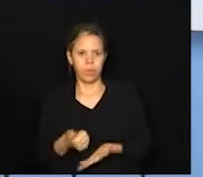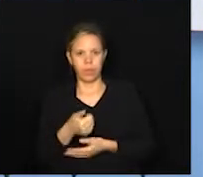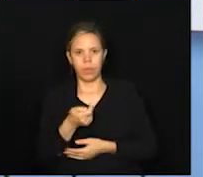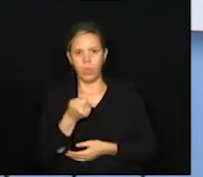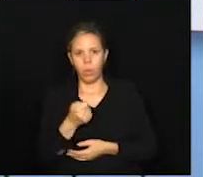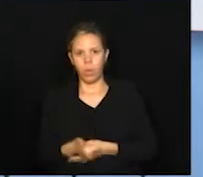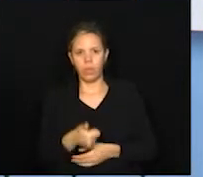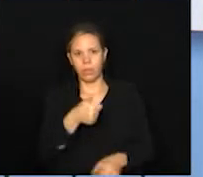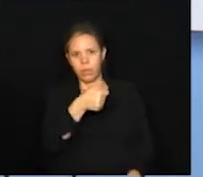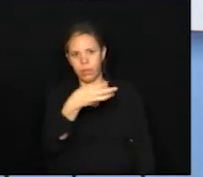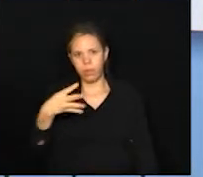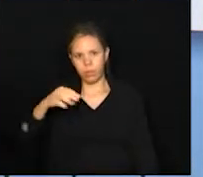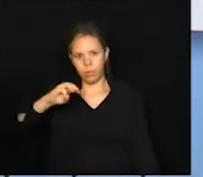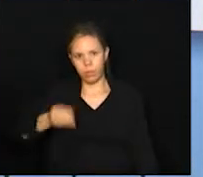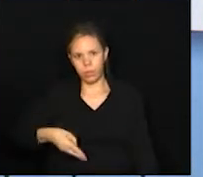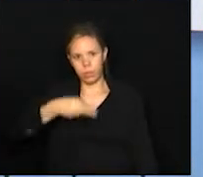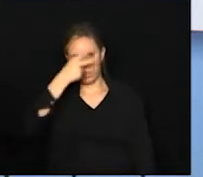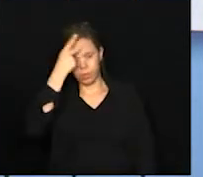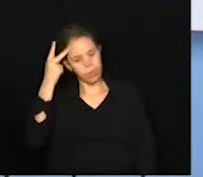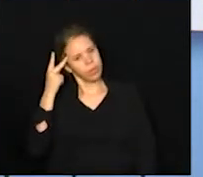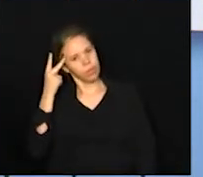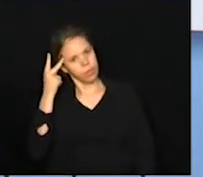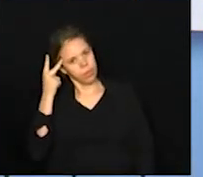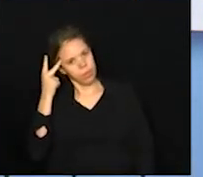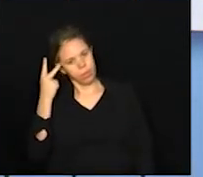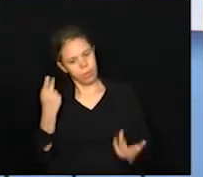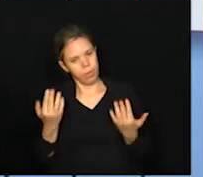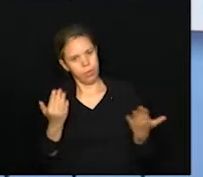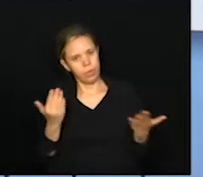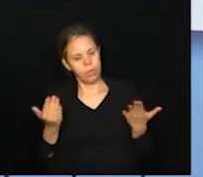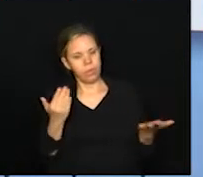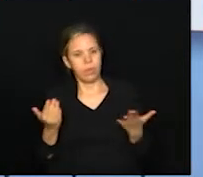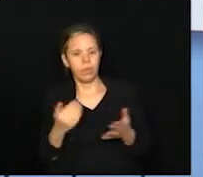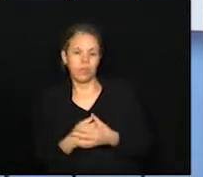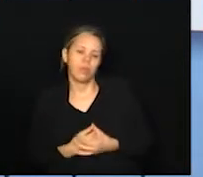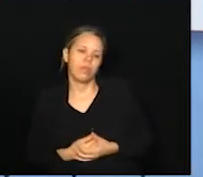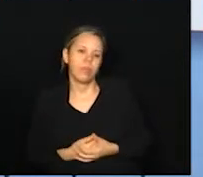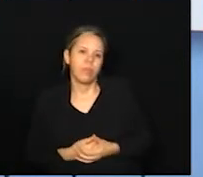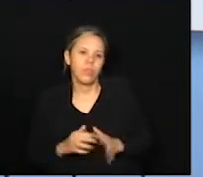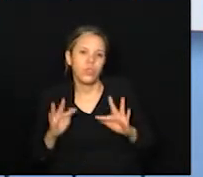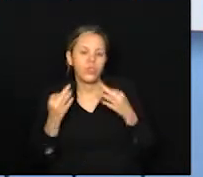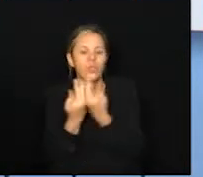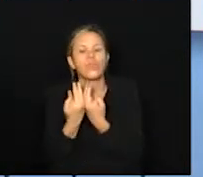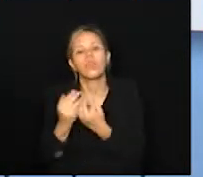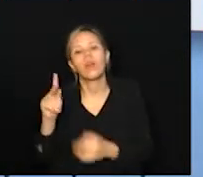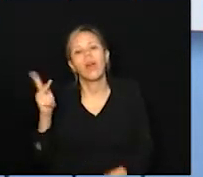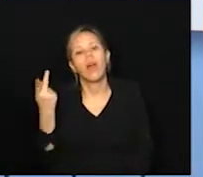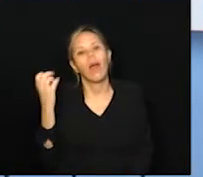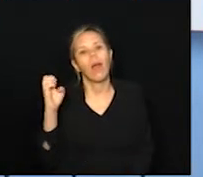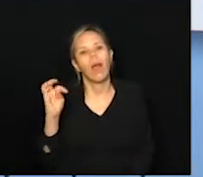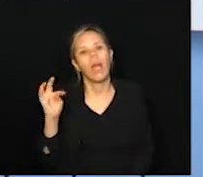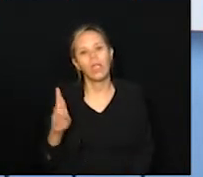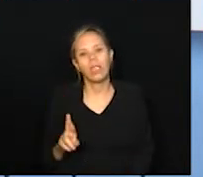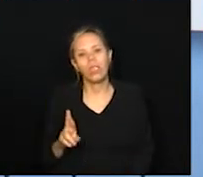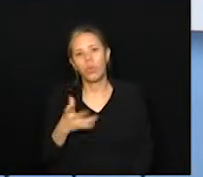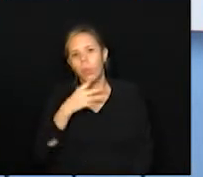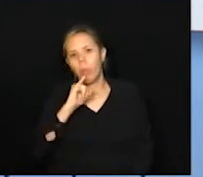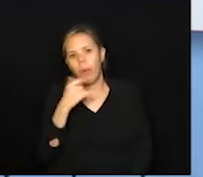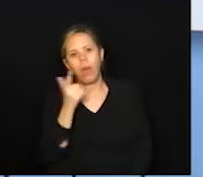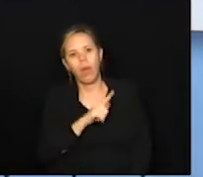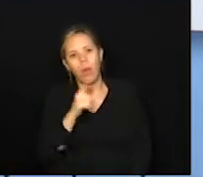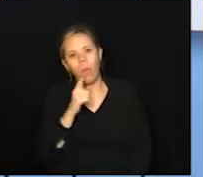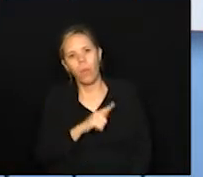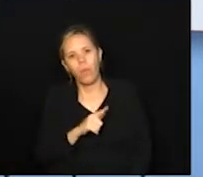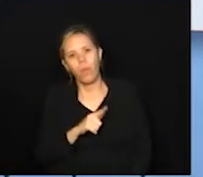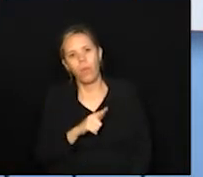14 milhões de pessoas que, assim como o familiar do Hector, né, o pai do Hector, conseguiu